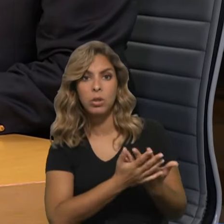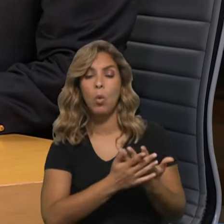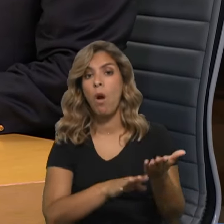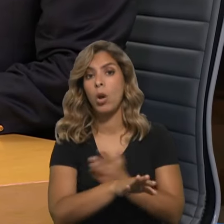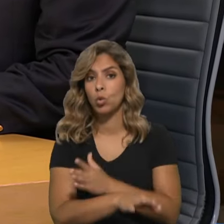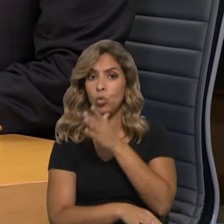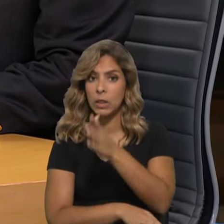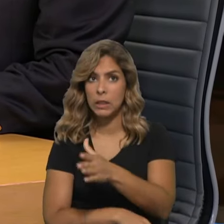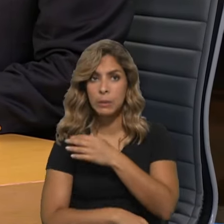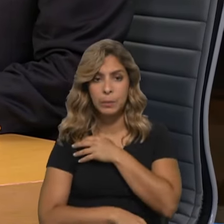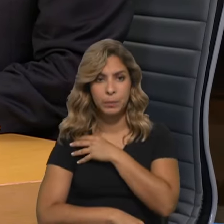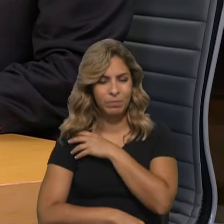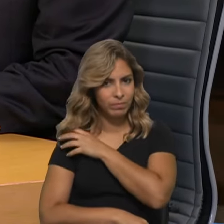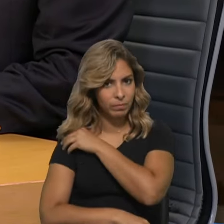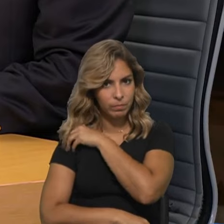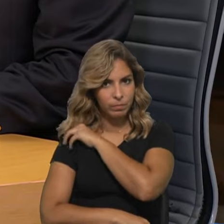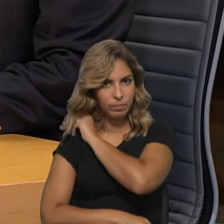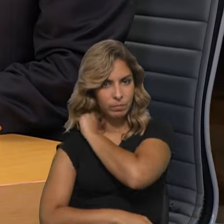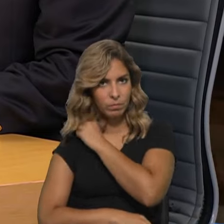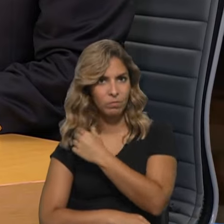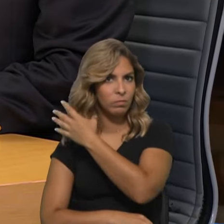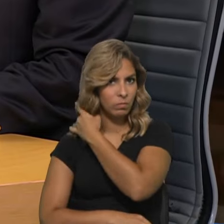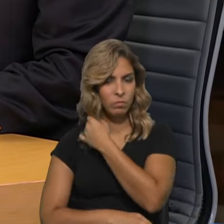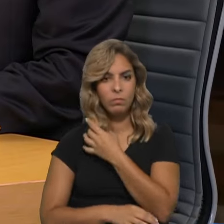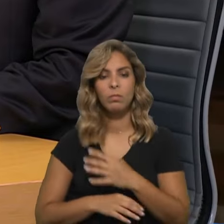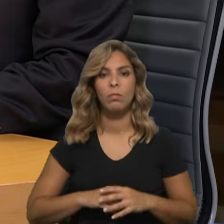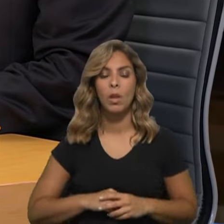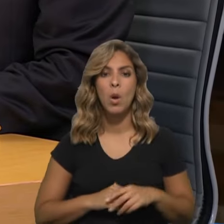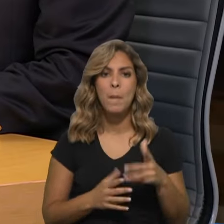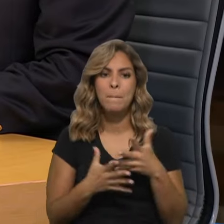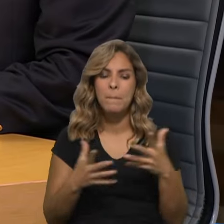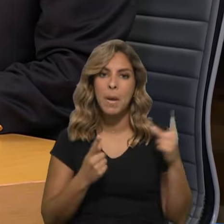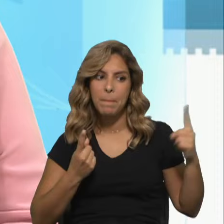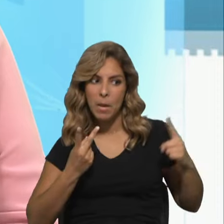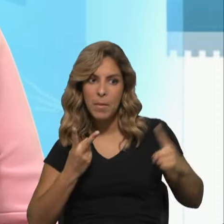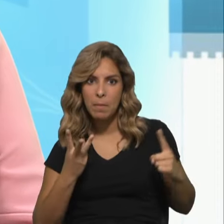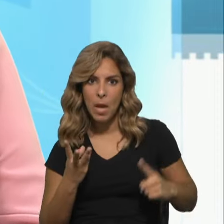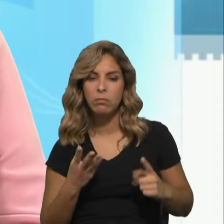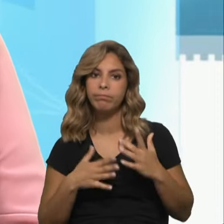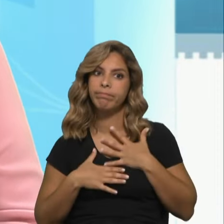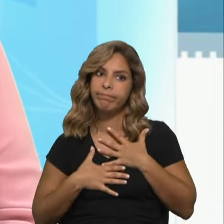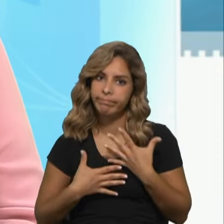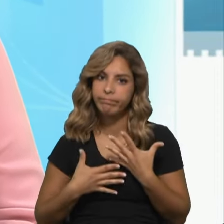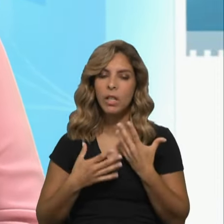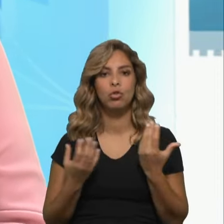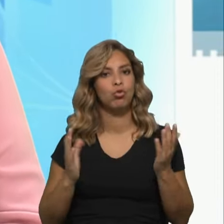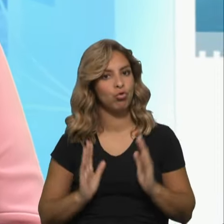a Maria José Euró, muitos já se gastaram positivamente neste serviço à